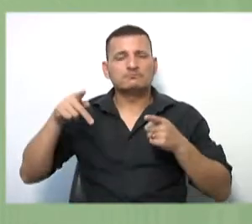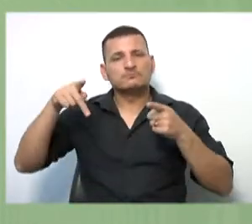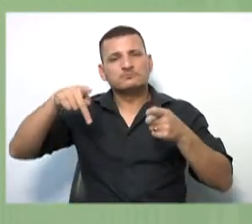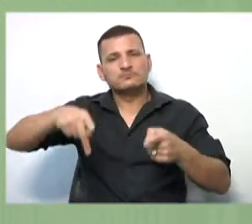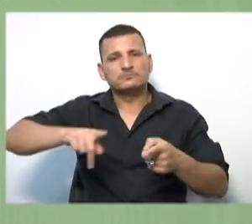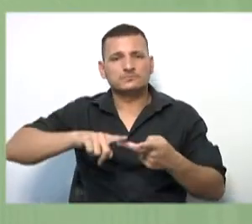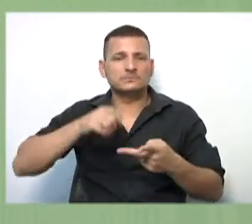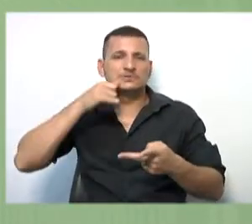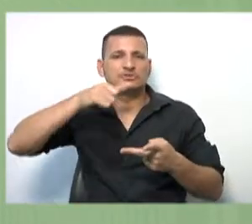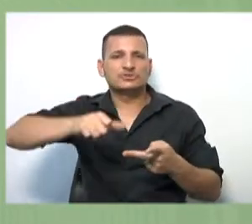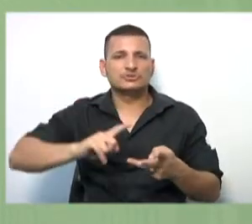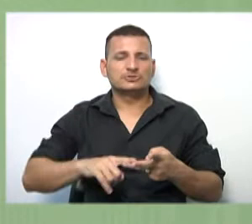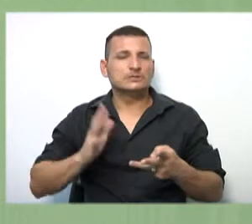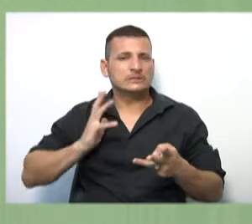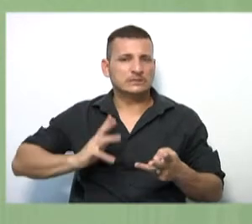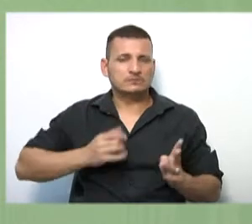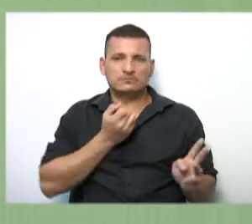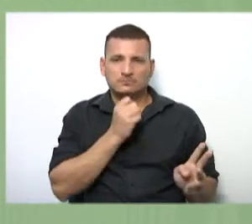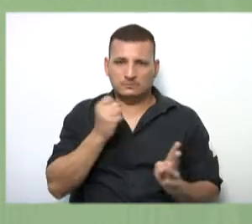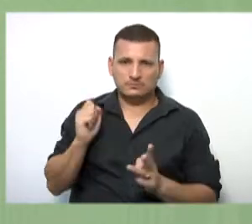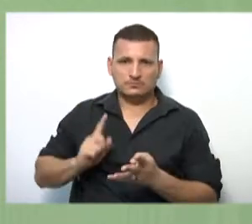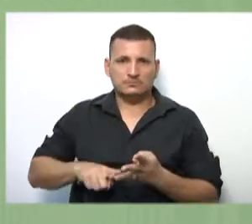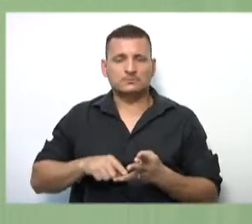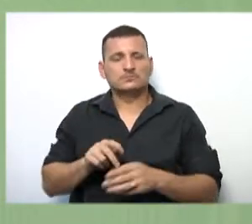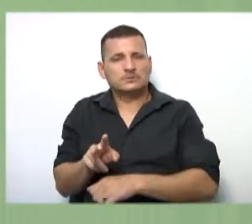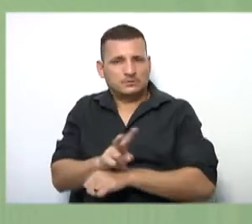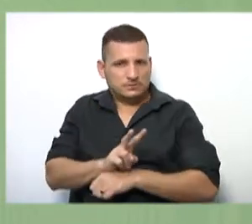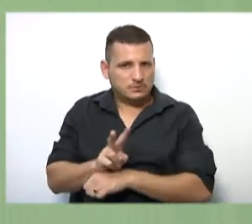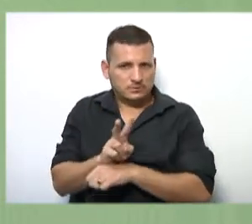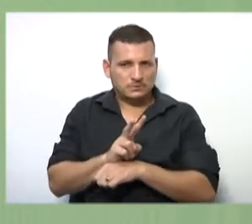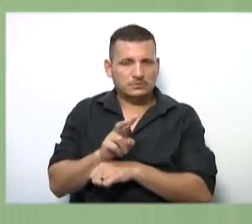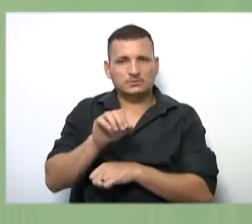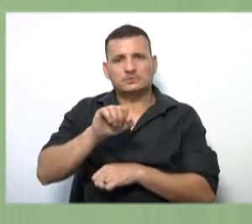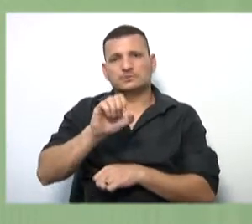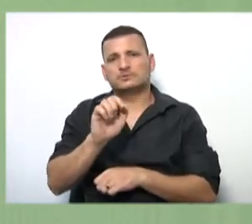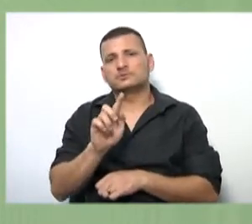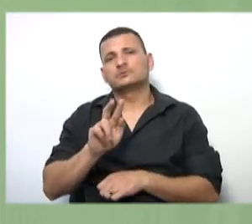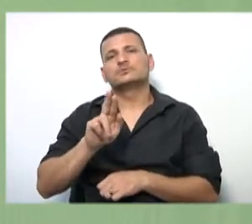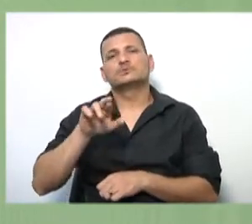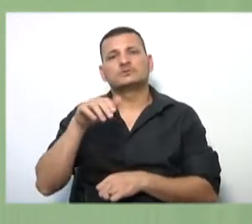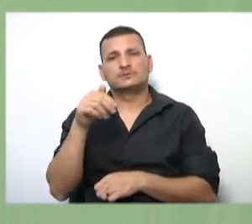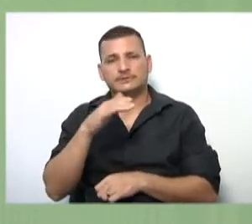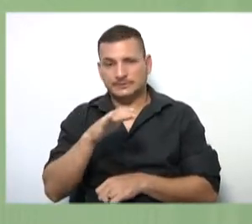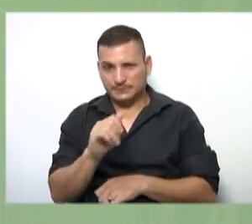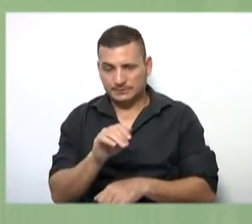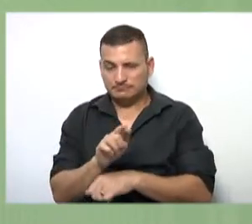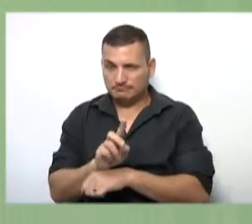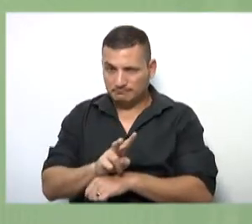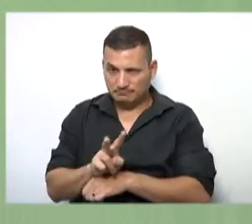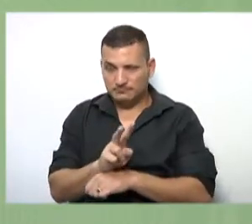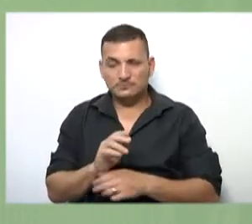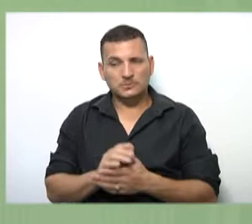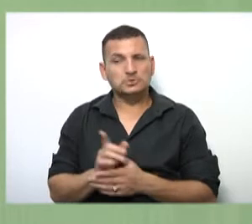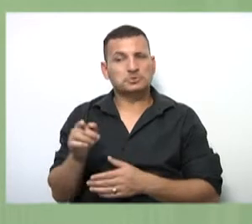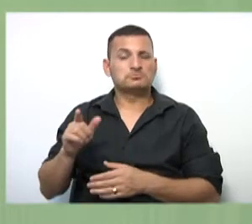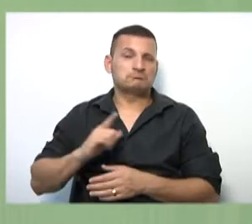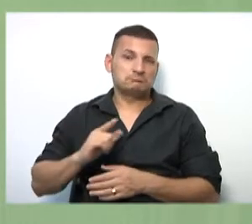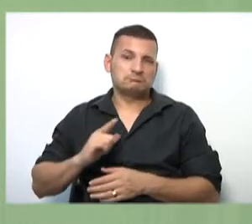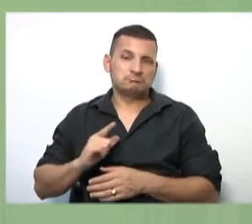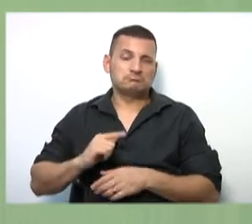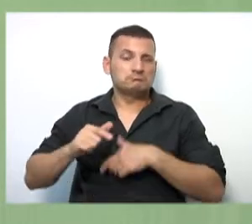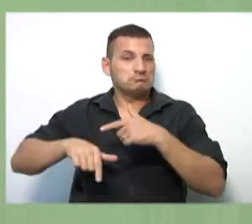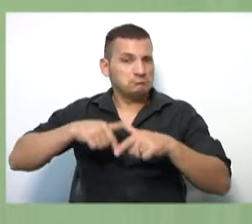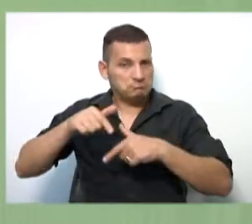saneamento básico, limpeza pública e segurança. prestam serviços às